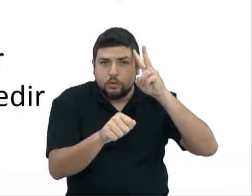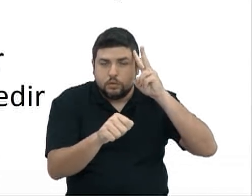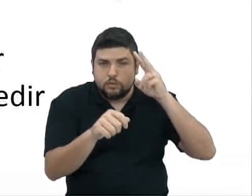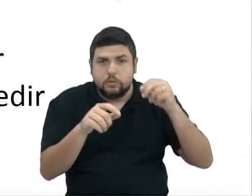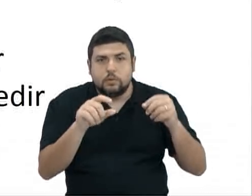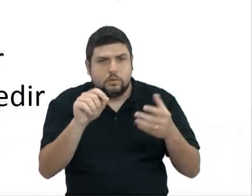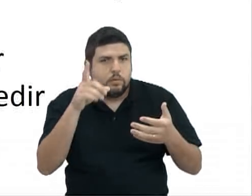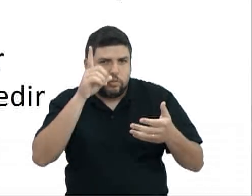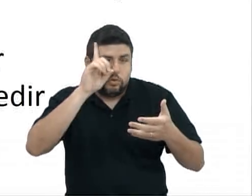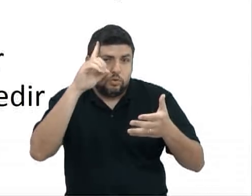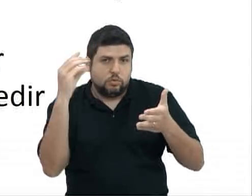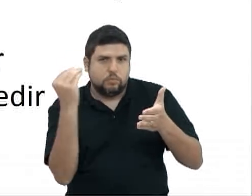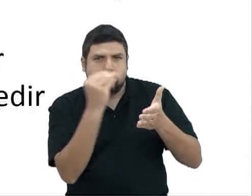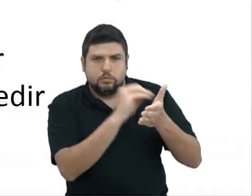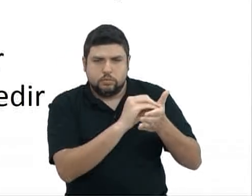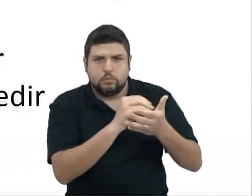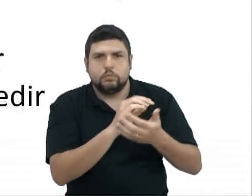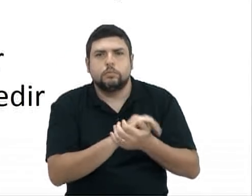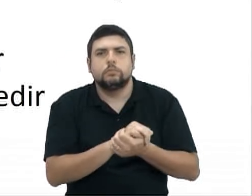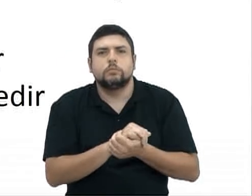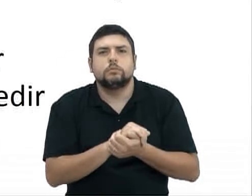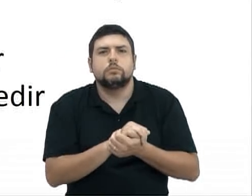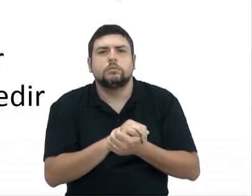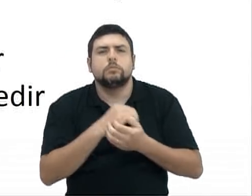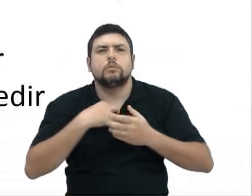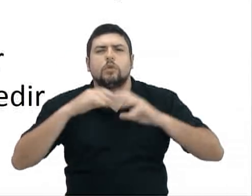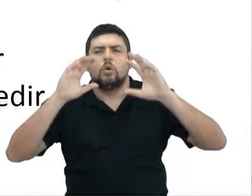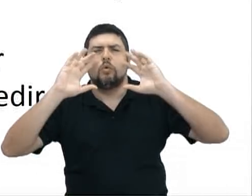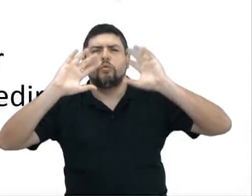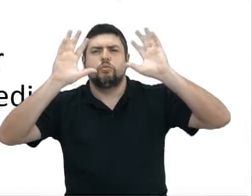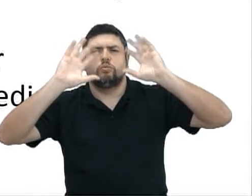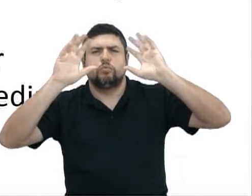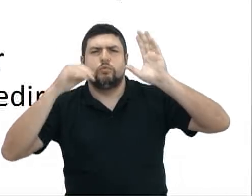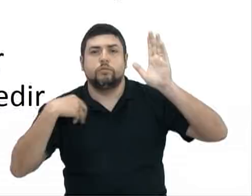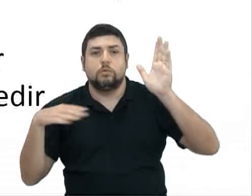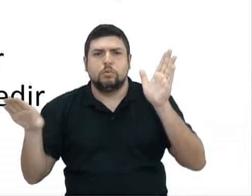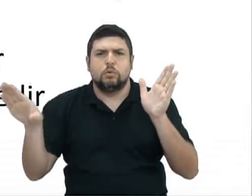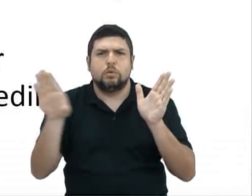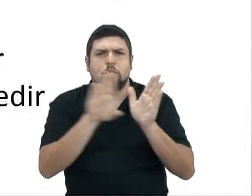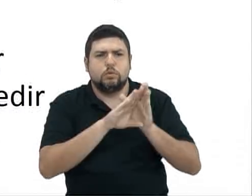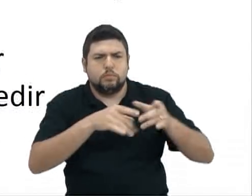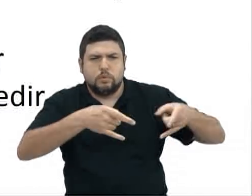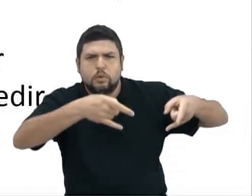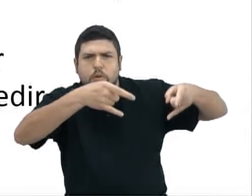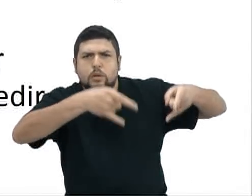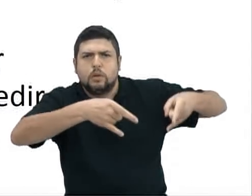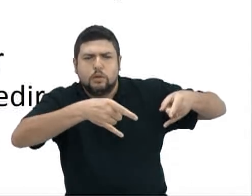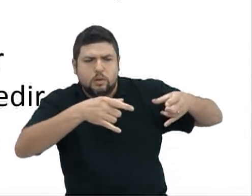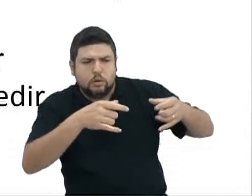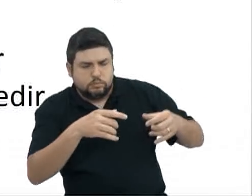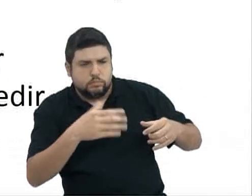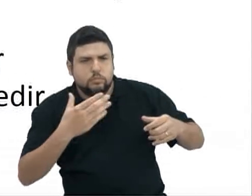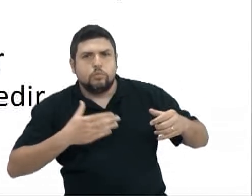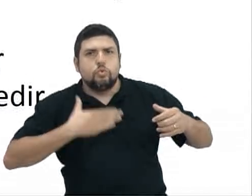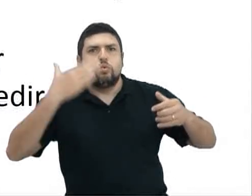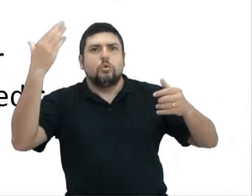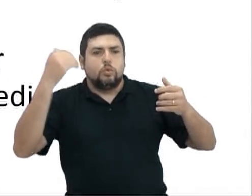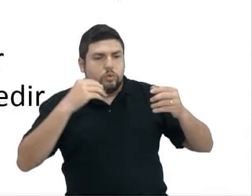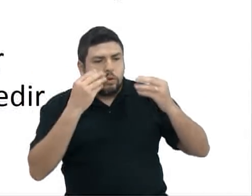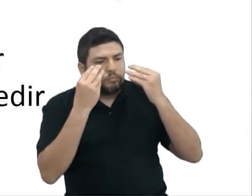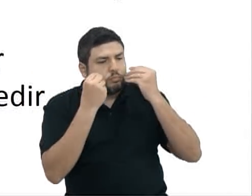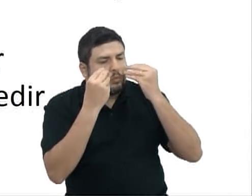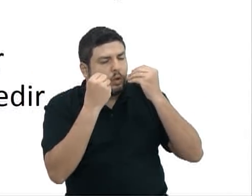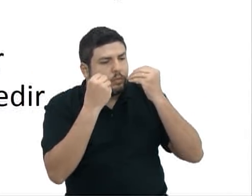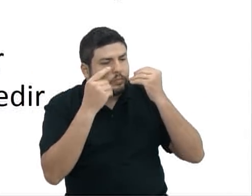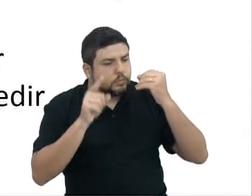começa com a Carol contando. Cheguei do vôlei e tinha uma surpresa na minha cama. Um monte de bombons da loja que eu mais gosto. E